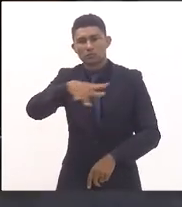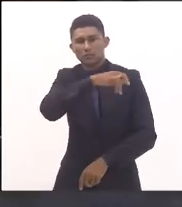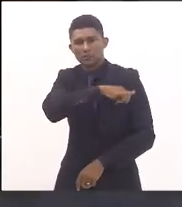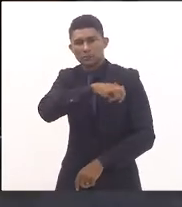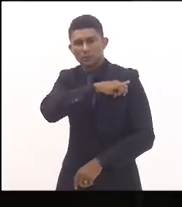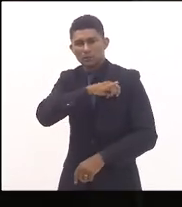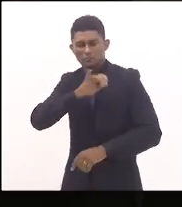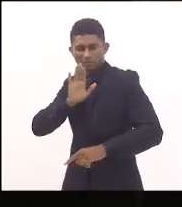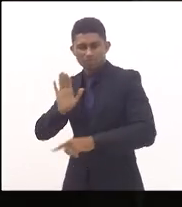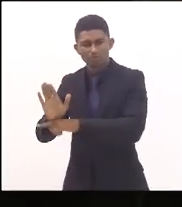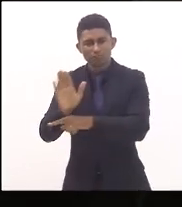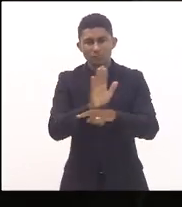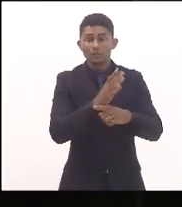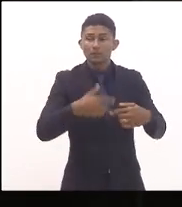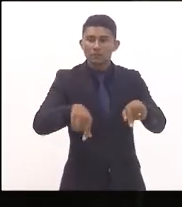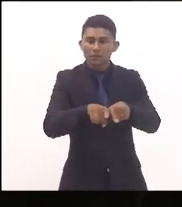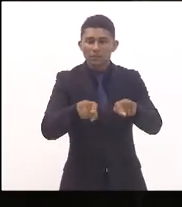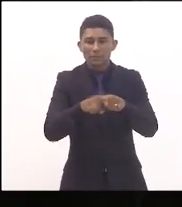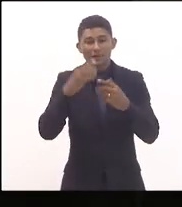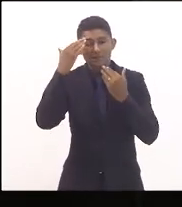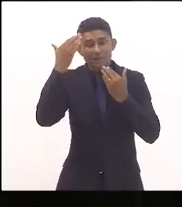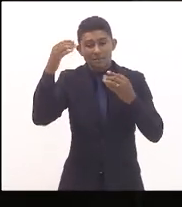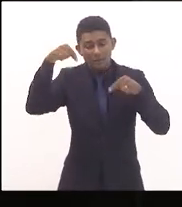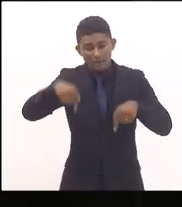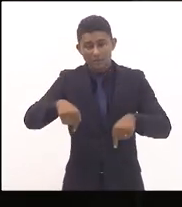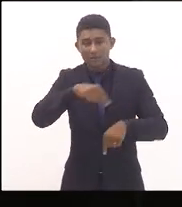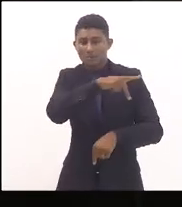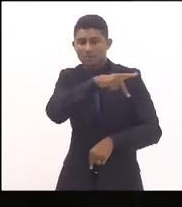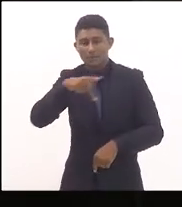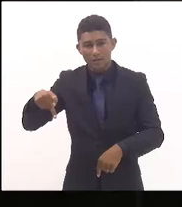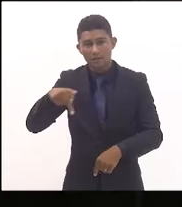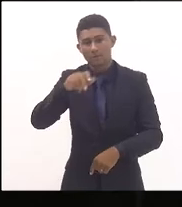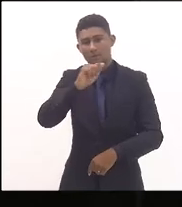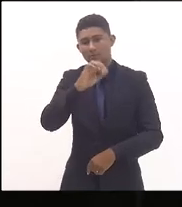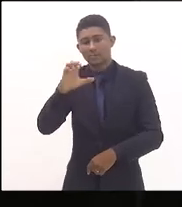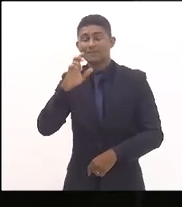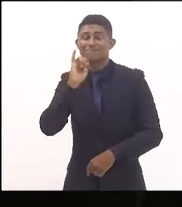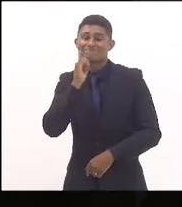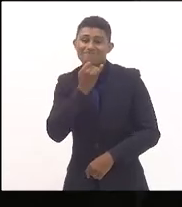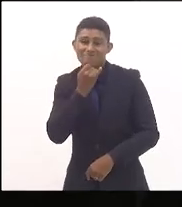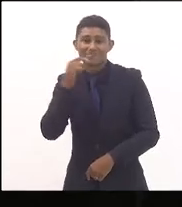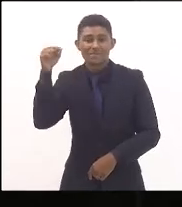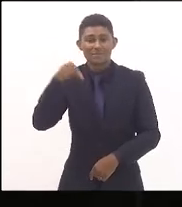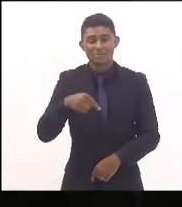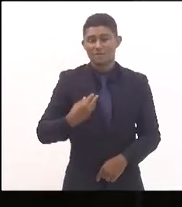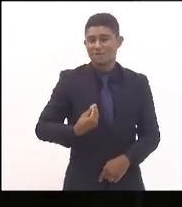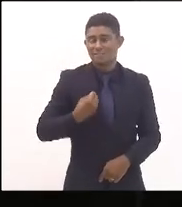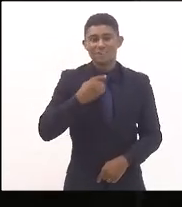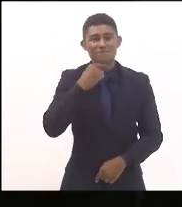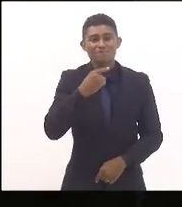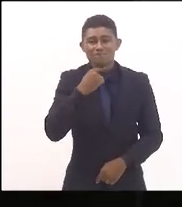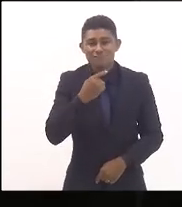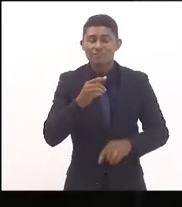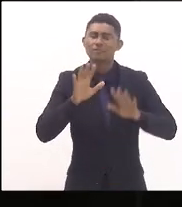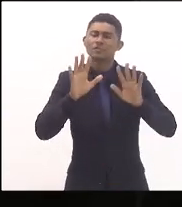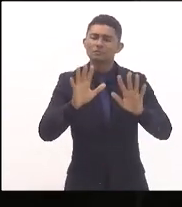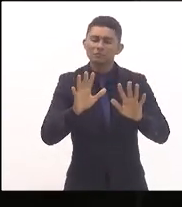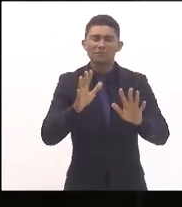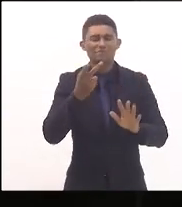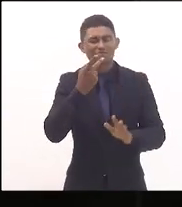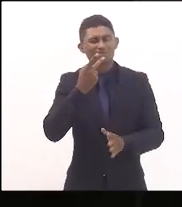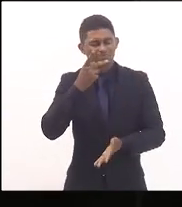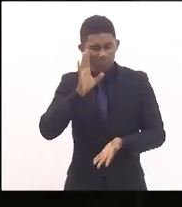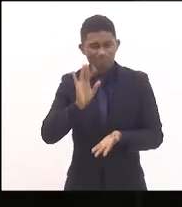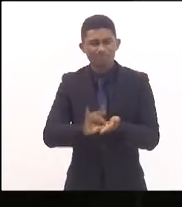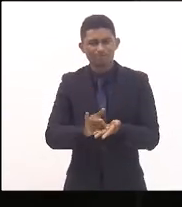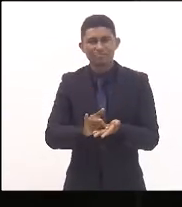agradeço imensamente o presidente dessa casa Legislativa que infelizmente não está aqui presente mas sinceramente